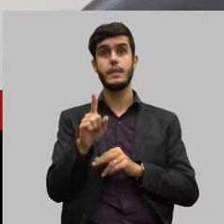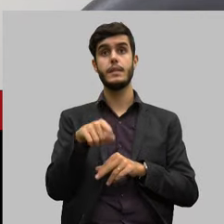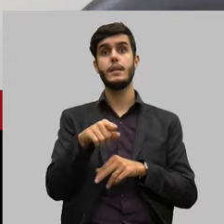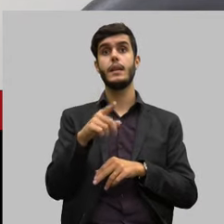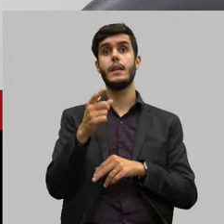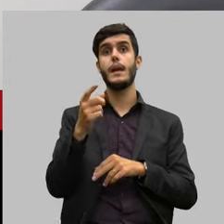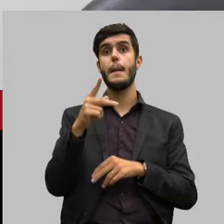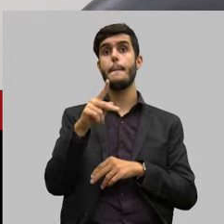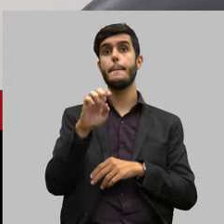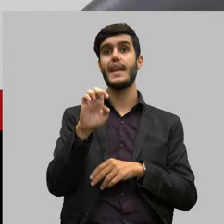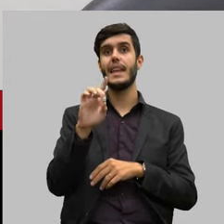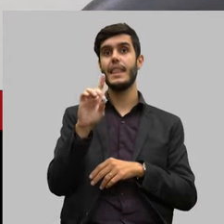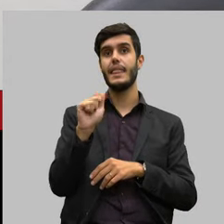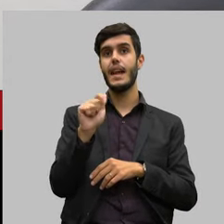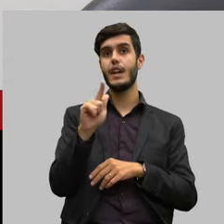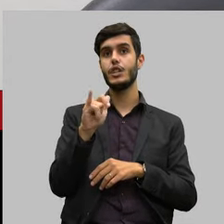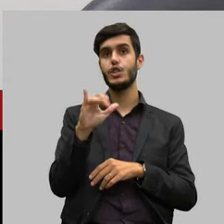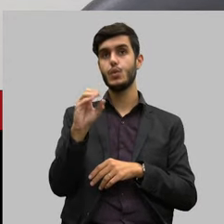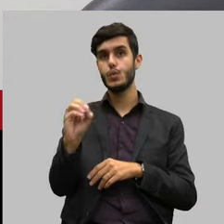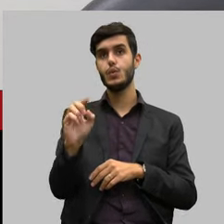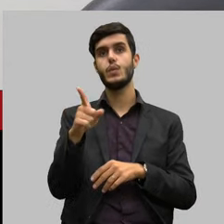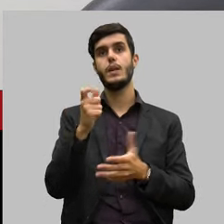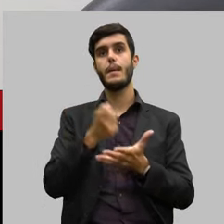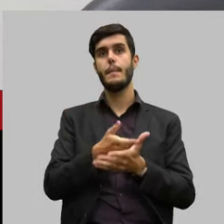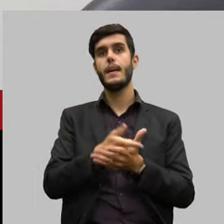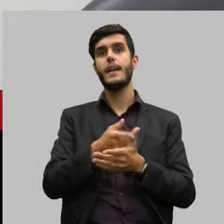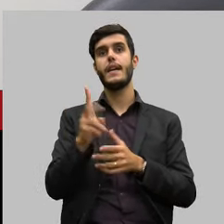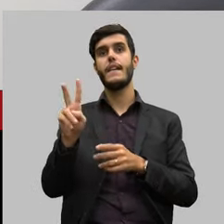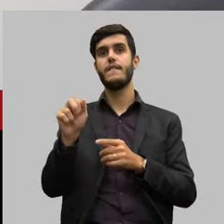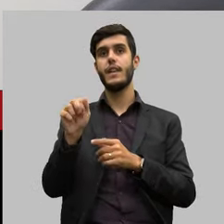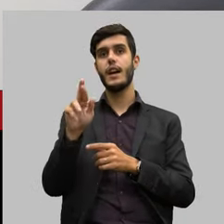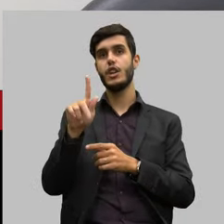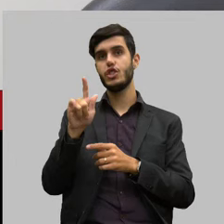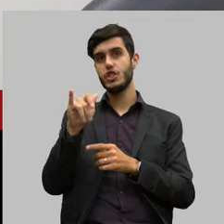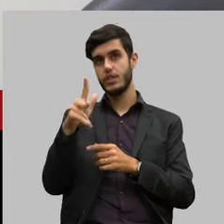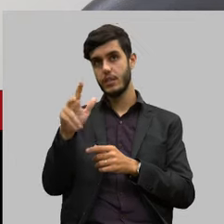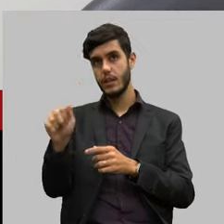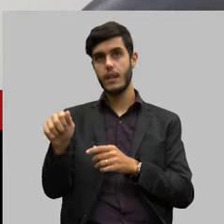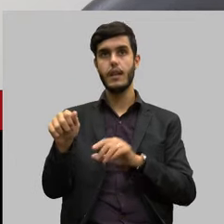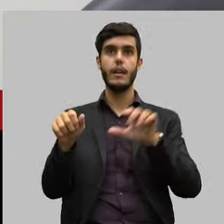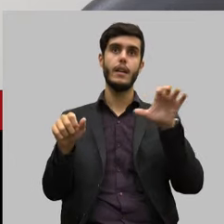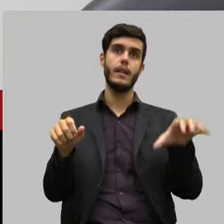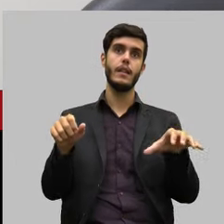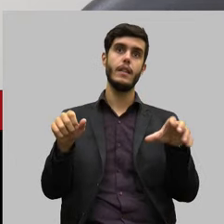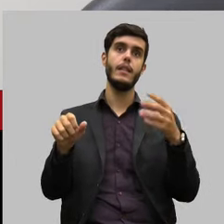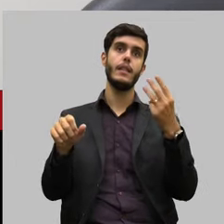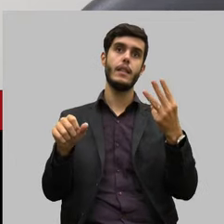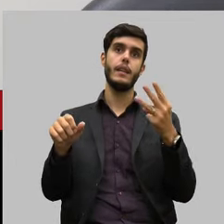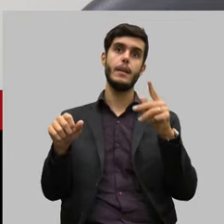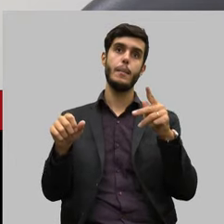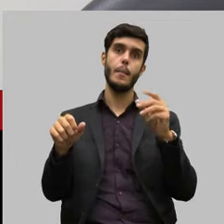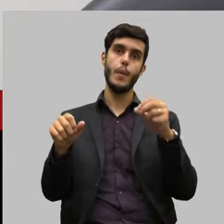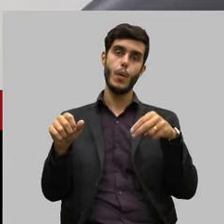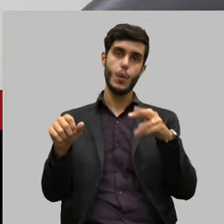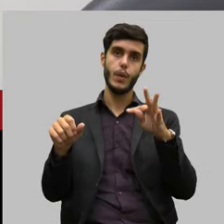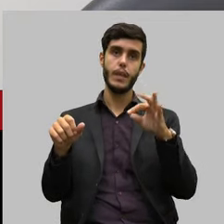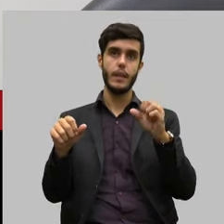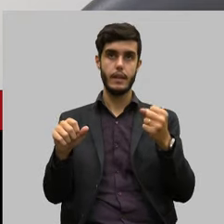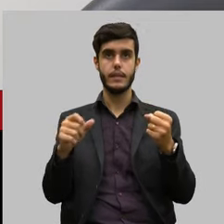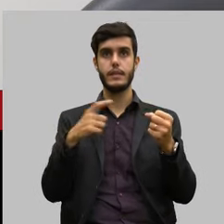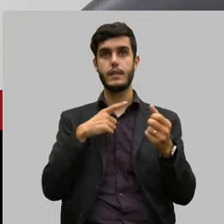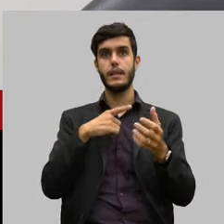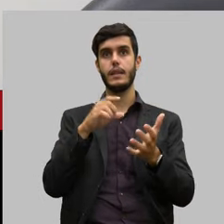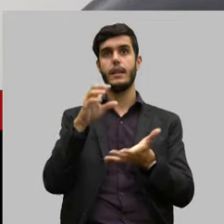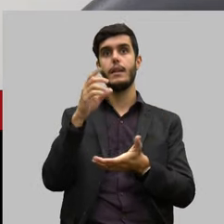Varginha e Três Pontas viu secretário porque aí a minha cidade vai ficar mais cercada do que já tá com com os